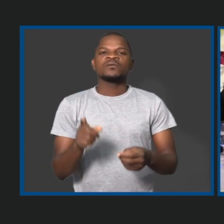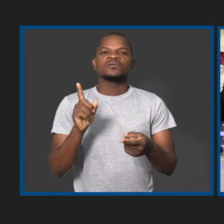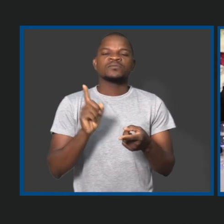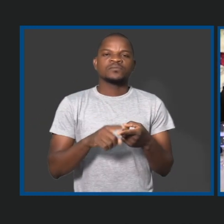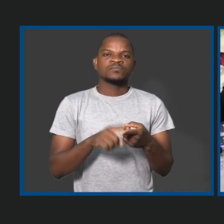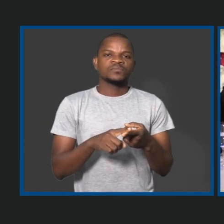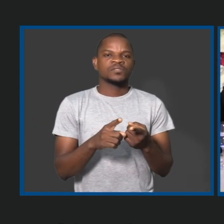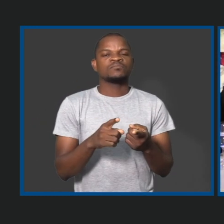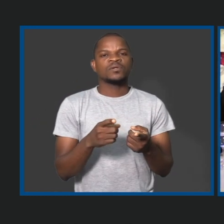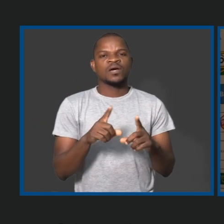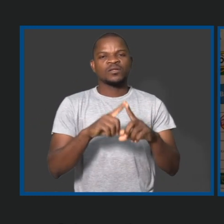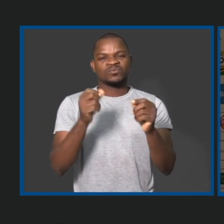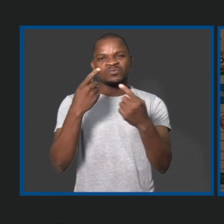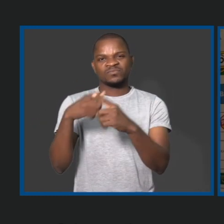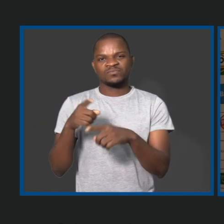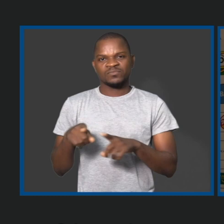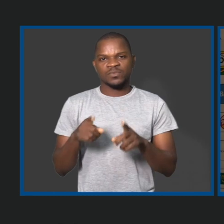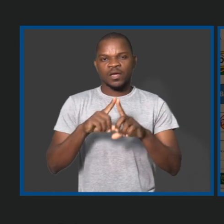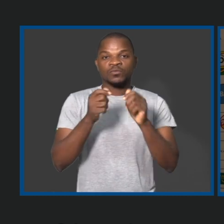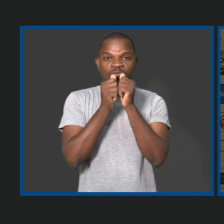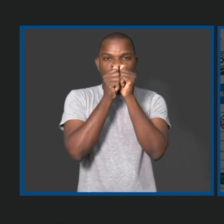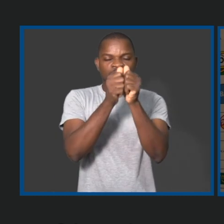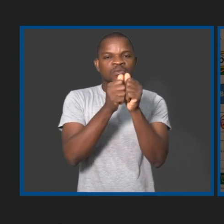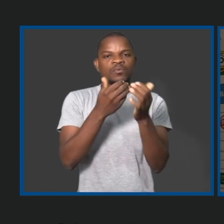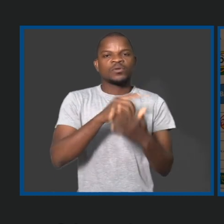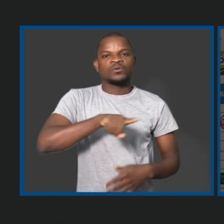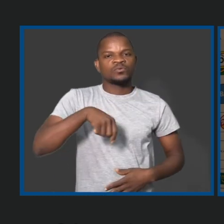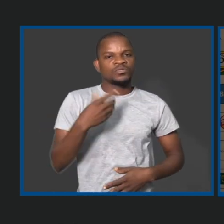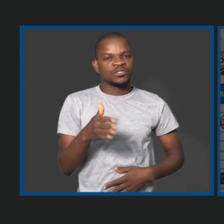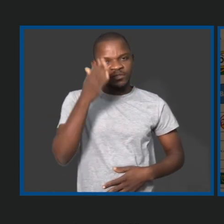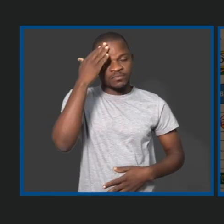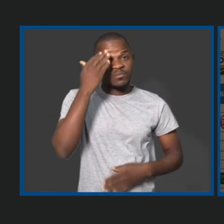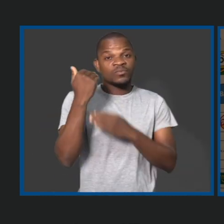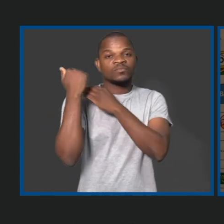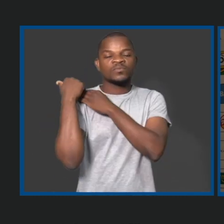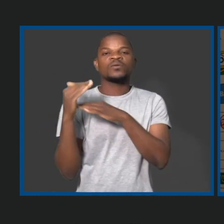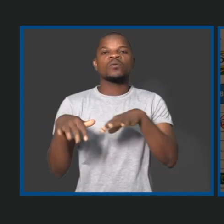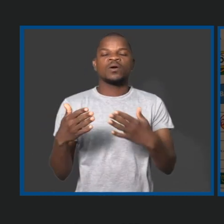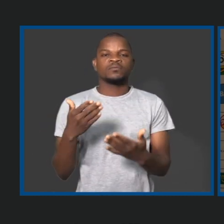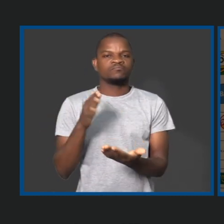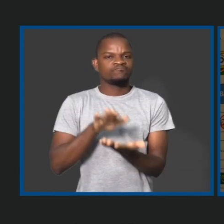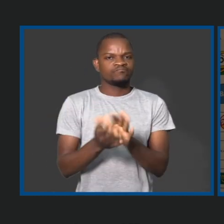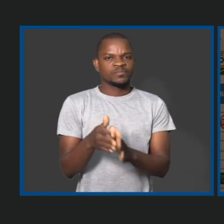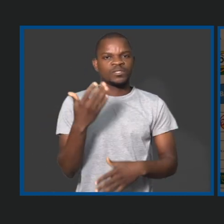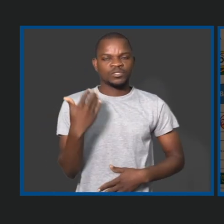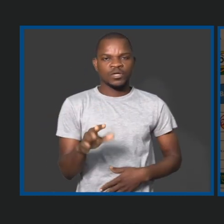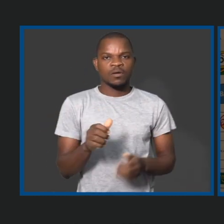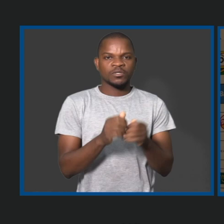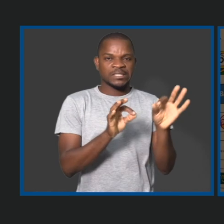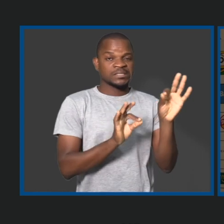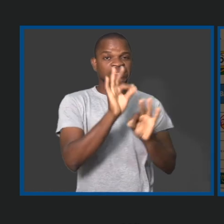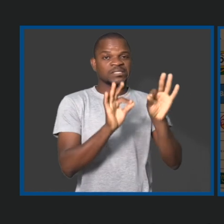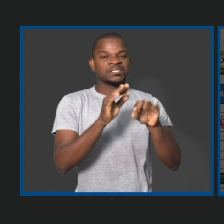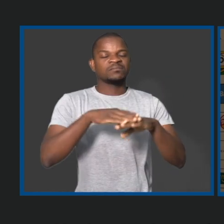vencedores da Supertaça, sabemos exatamente das nossas responsabilidades e estamos preparados. Não mexemos muito na estrutura